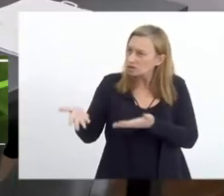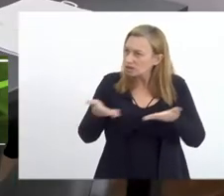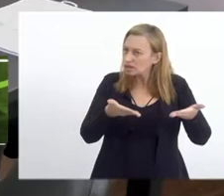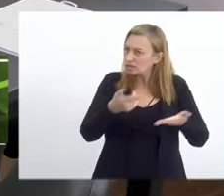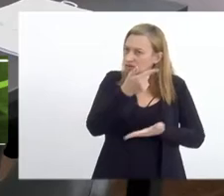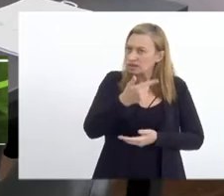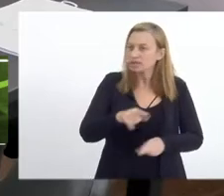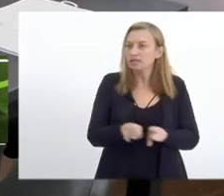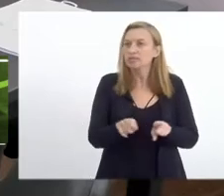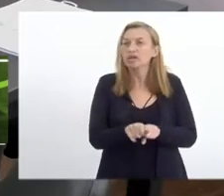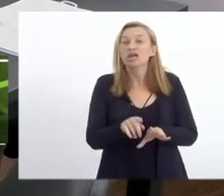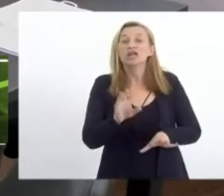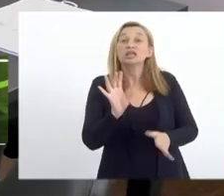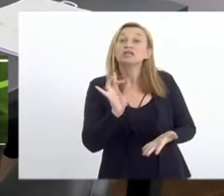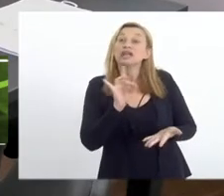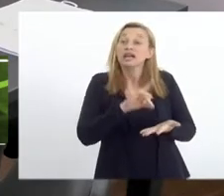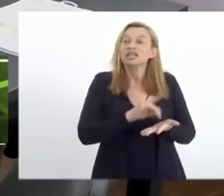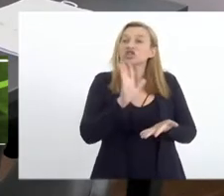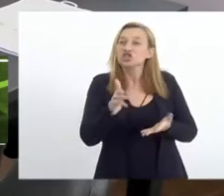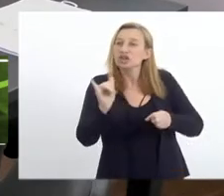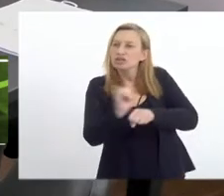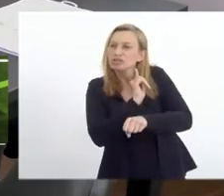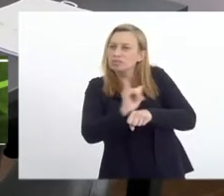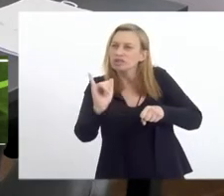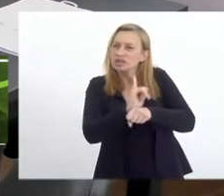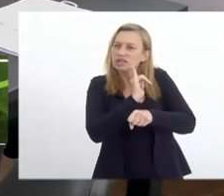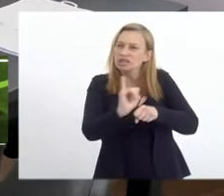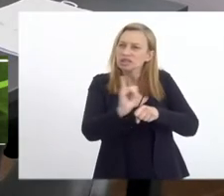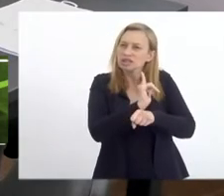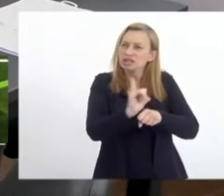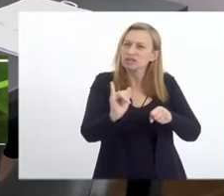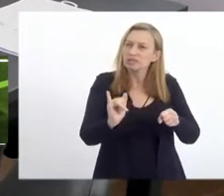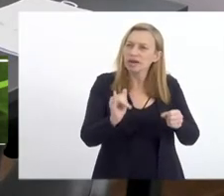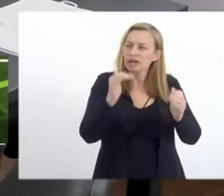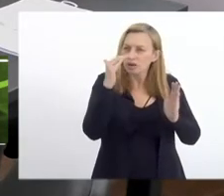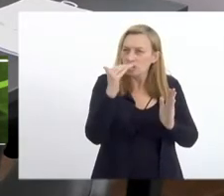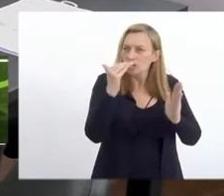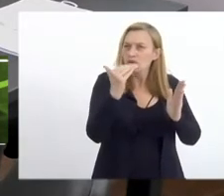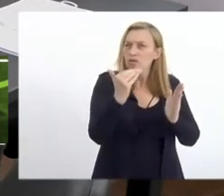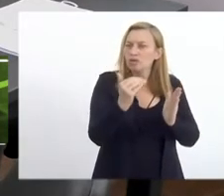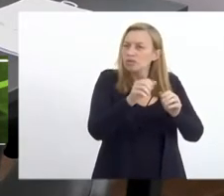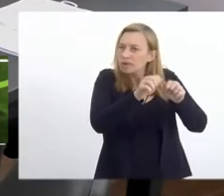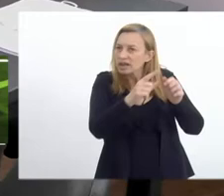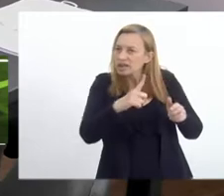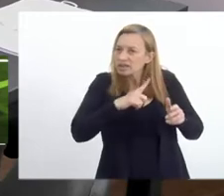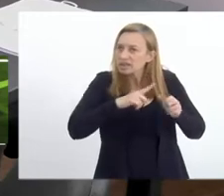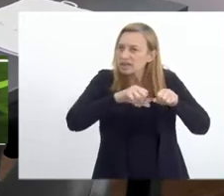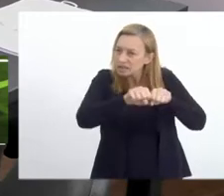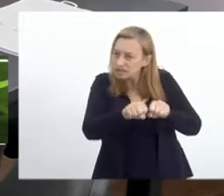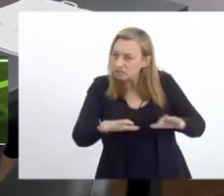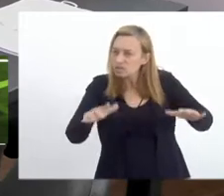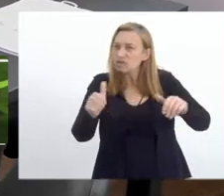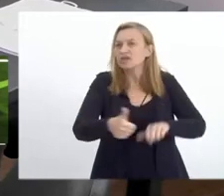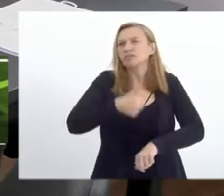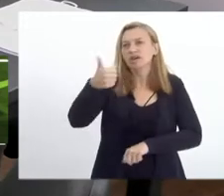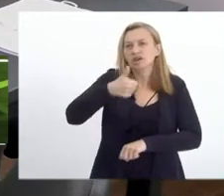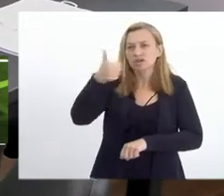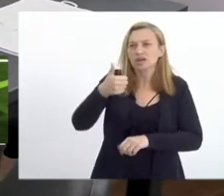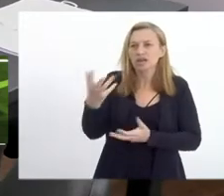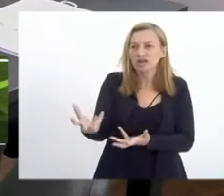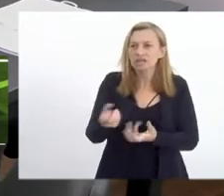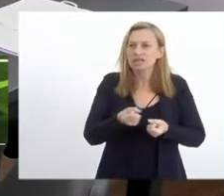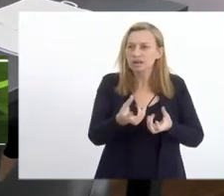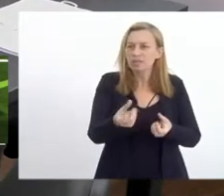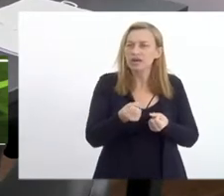Na realidade, vocês já estão em planejamento da execução para que haja essa expansão, né? Fazendo essa melhoria para que possa estar recebendo